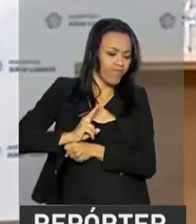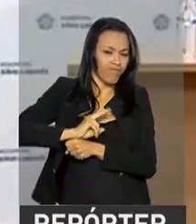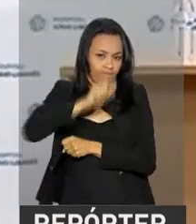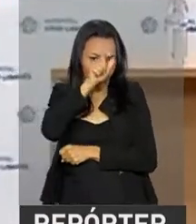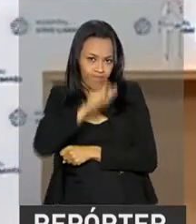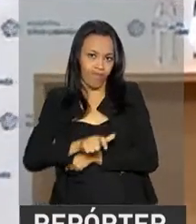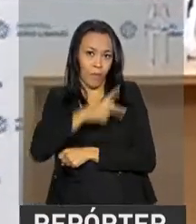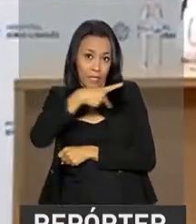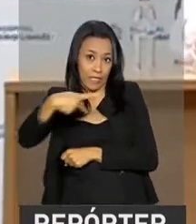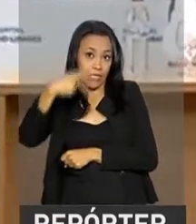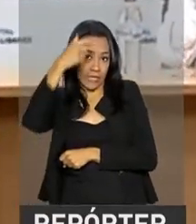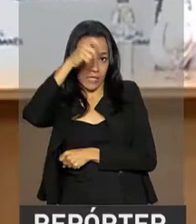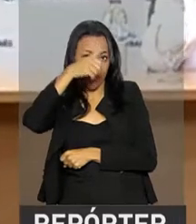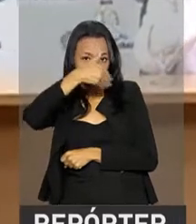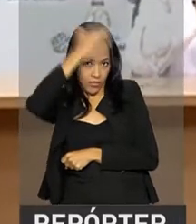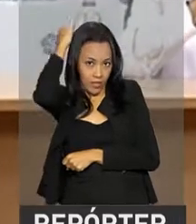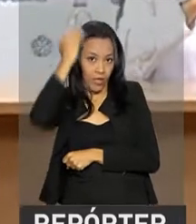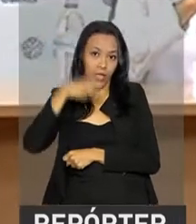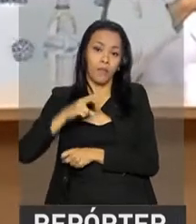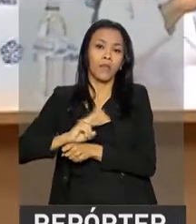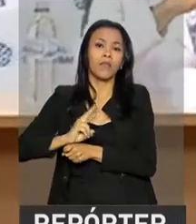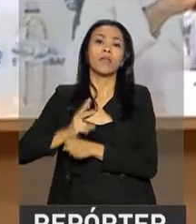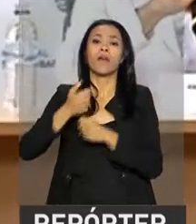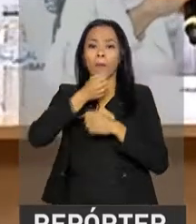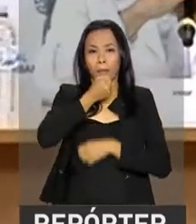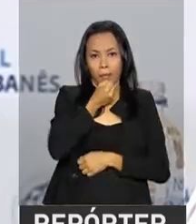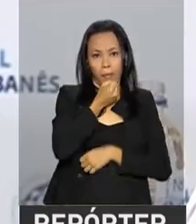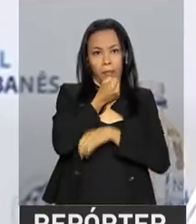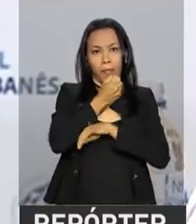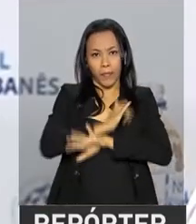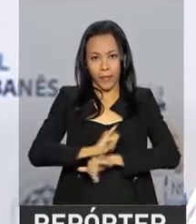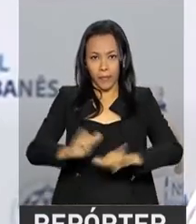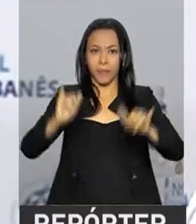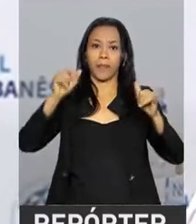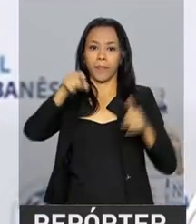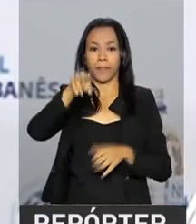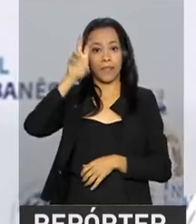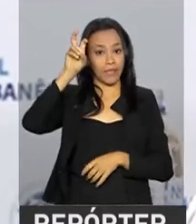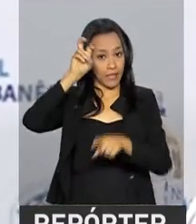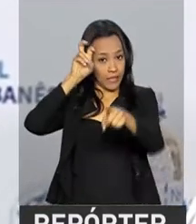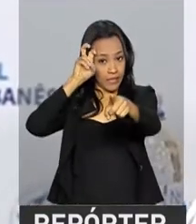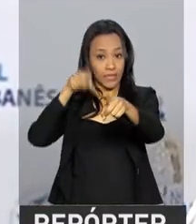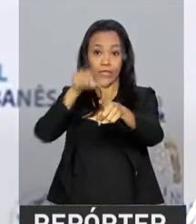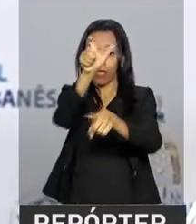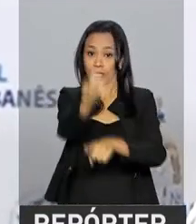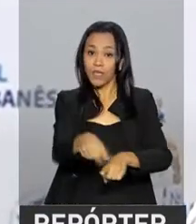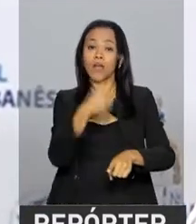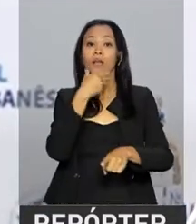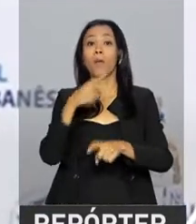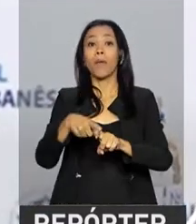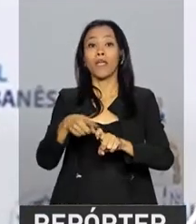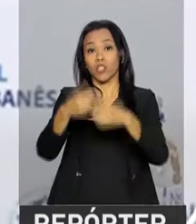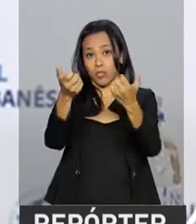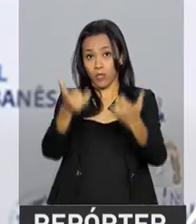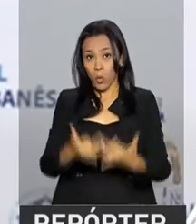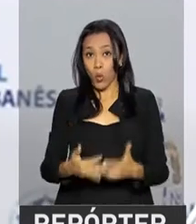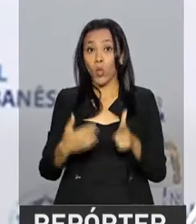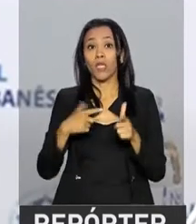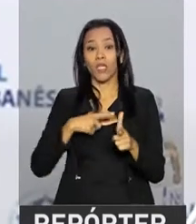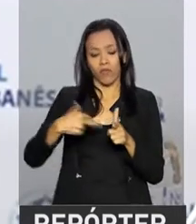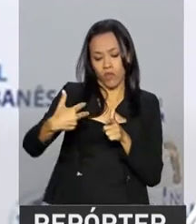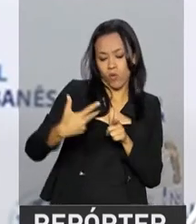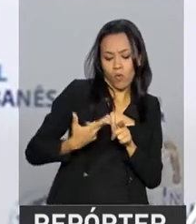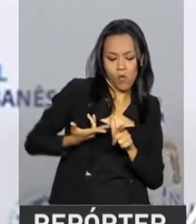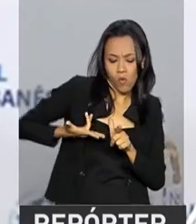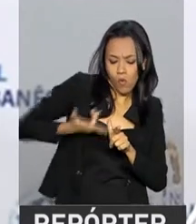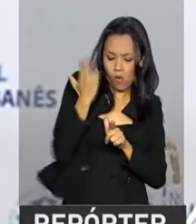coletiva no início da noite desta quinta-feira urologista miguel srougi explicou que foi feito um corte na uretra para que ela